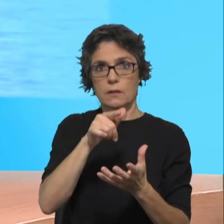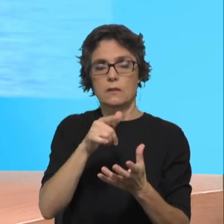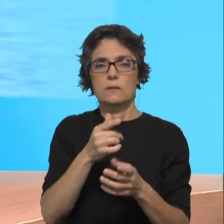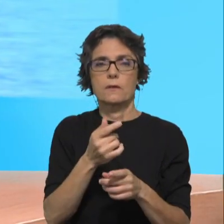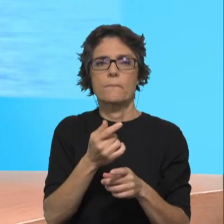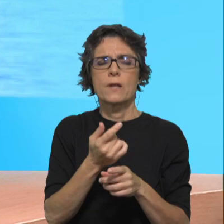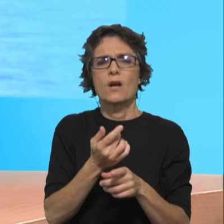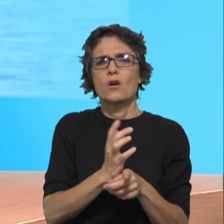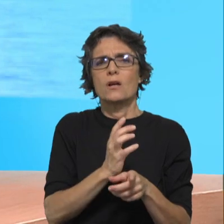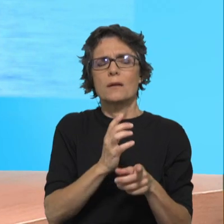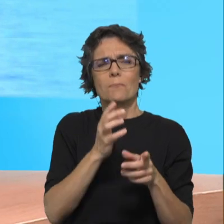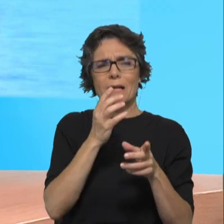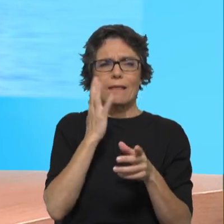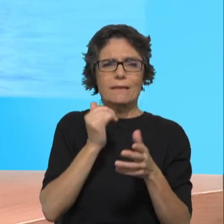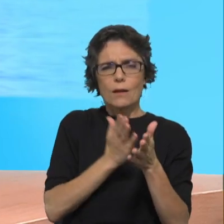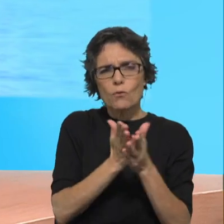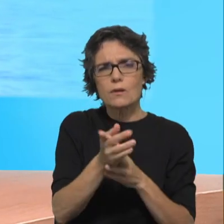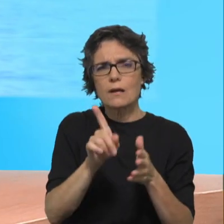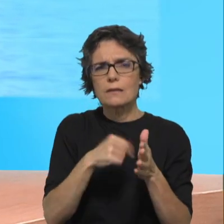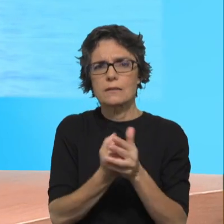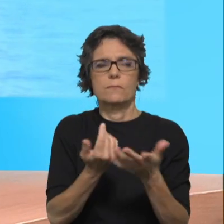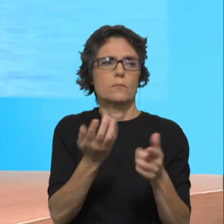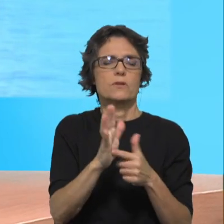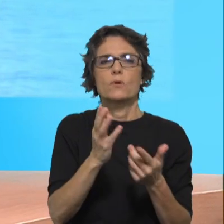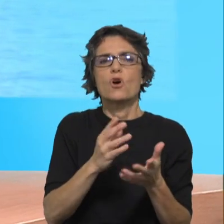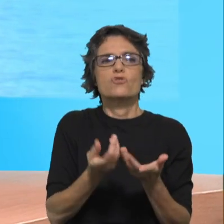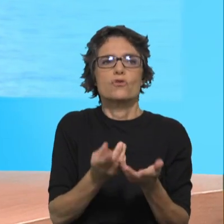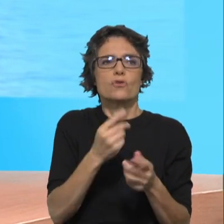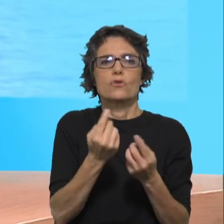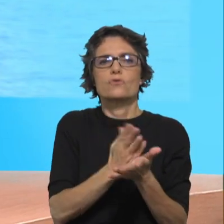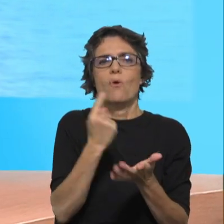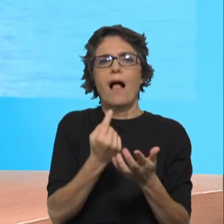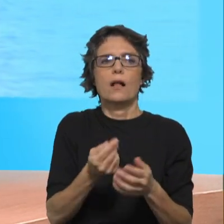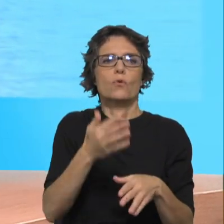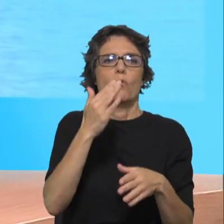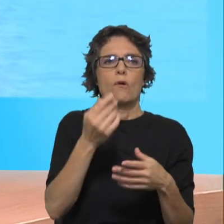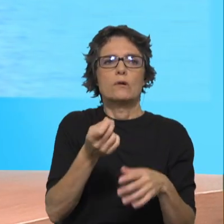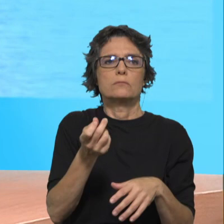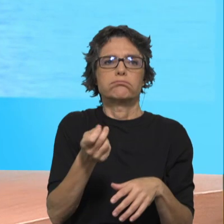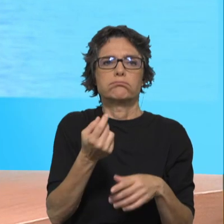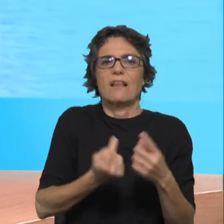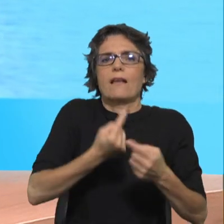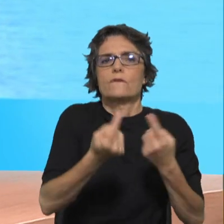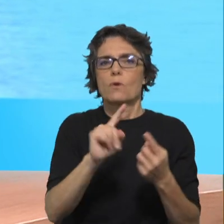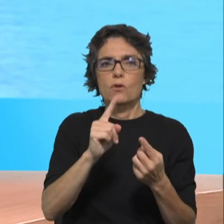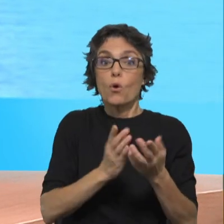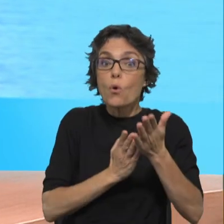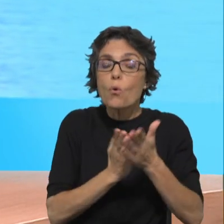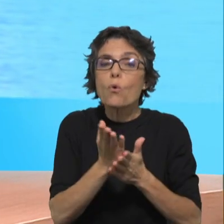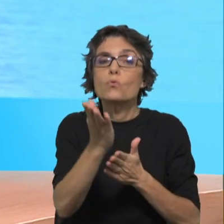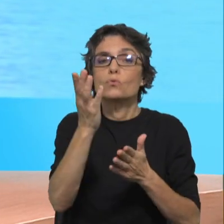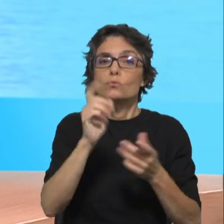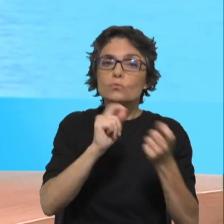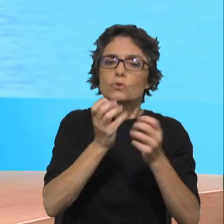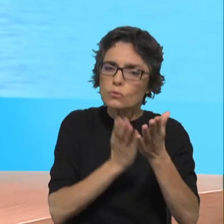seja simplesmente uma questão urgente por causa das alterações climáticas, que é, claramente, isso não é posto em